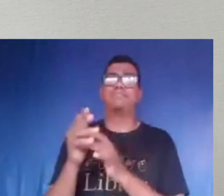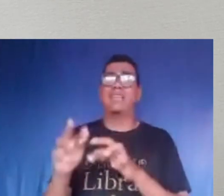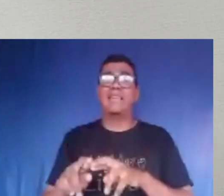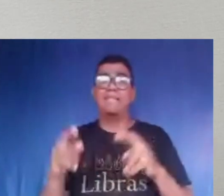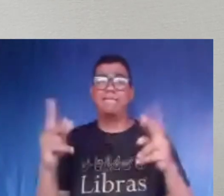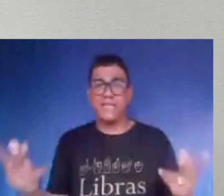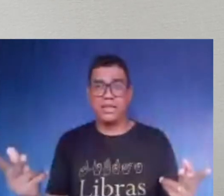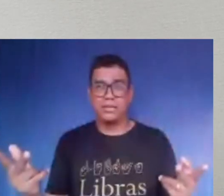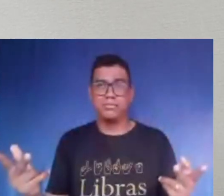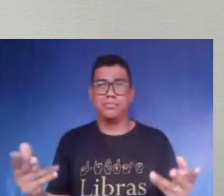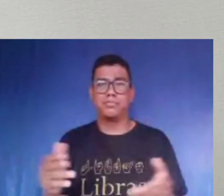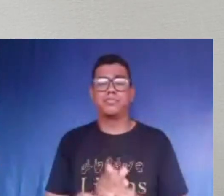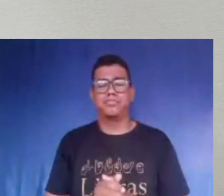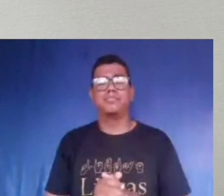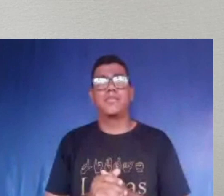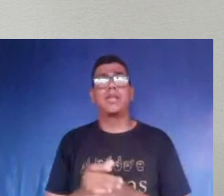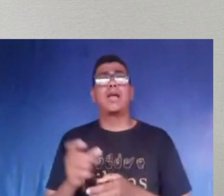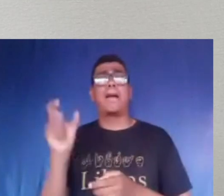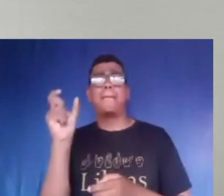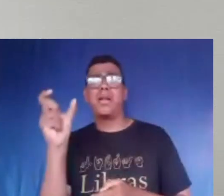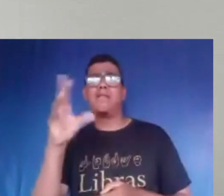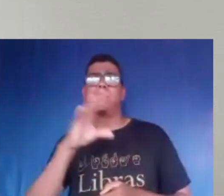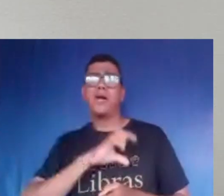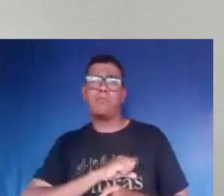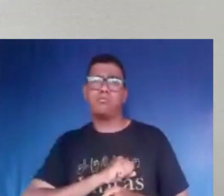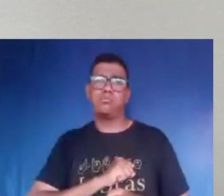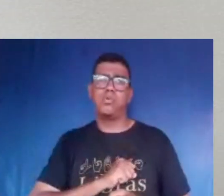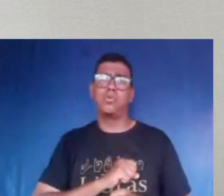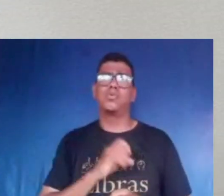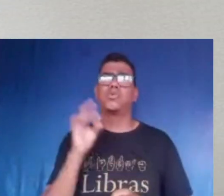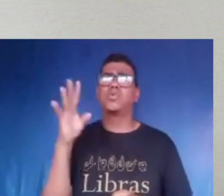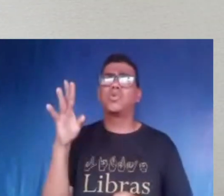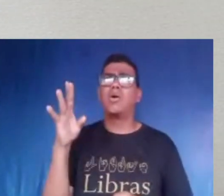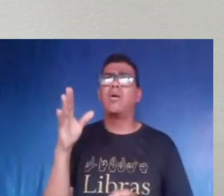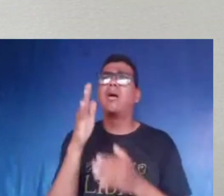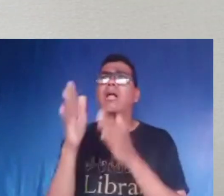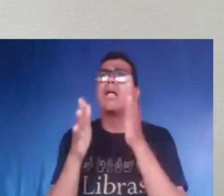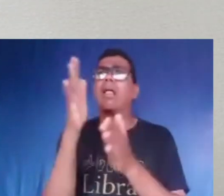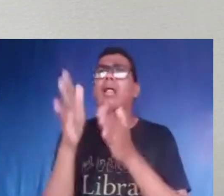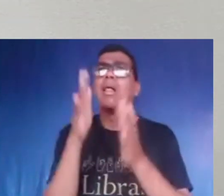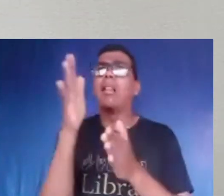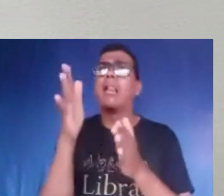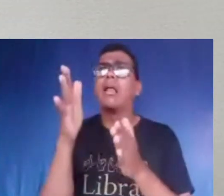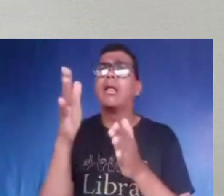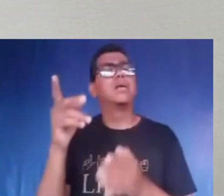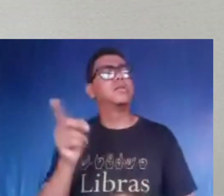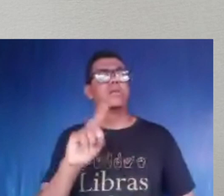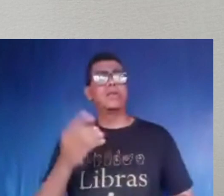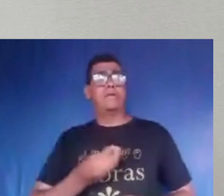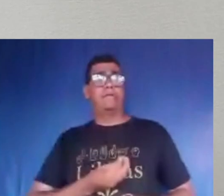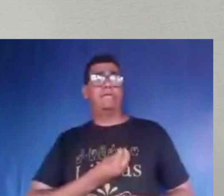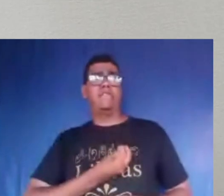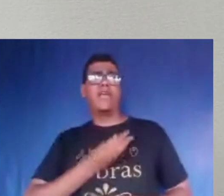situação, eu posso dizer que o amor ele vai adquirir formatos diferentes, desafios diferentes para que a gente venha a